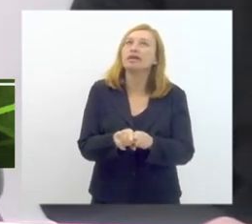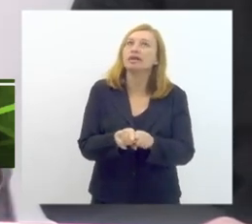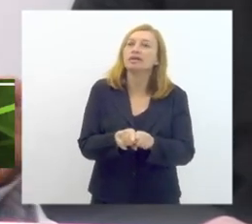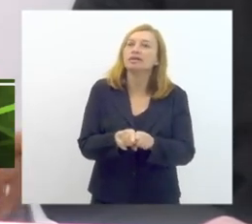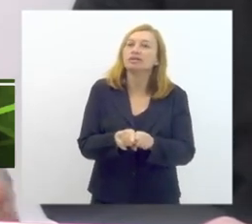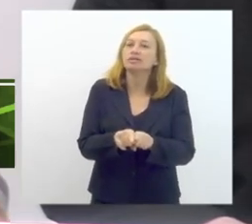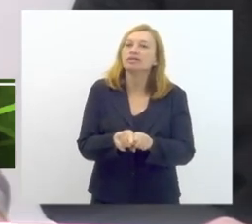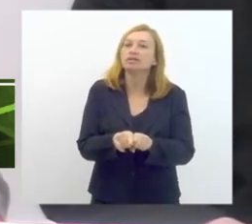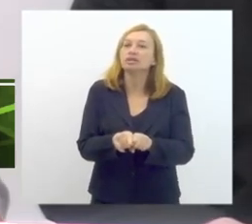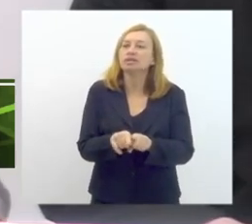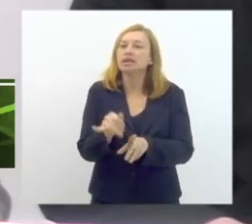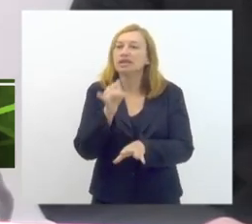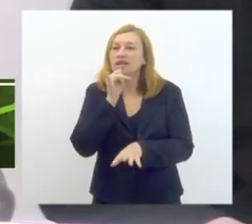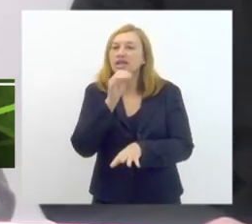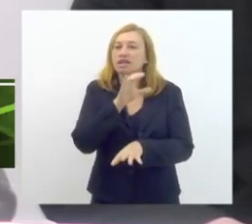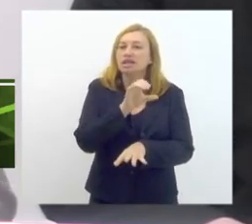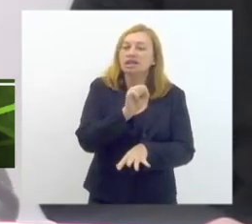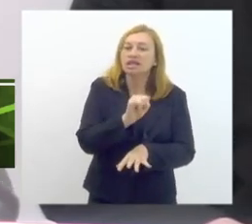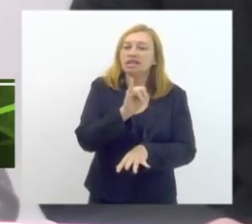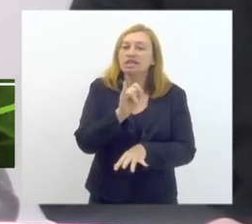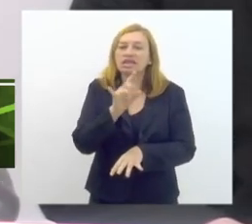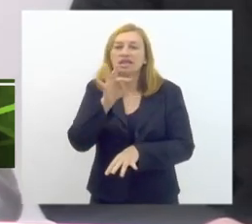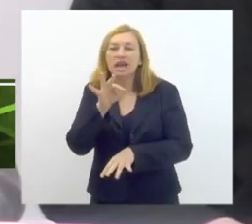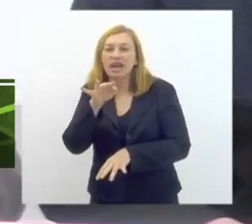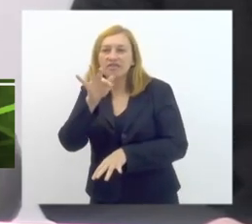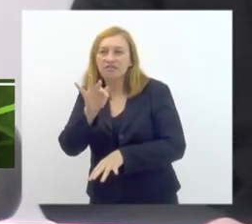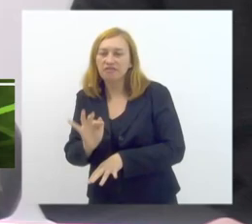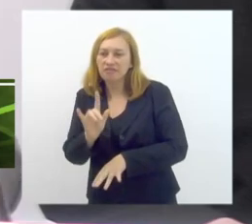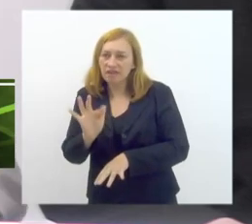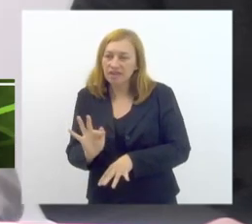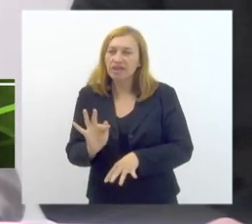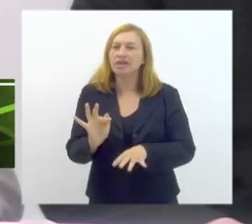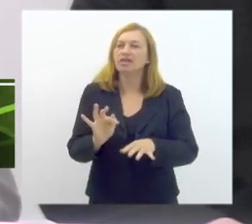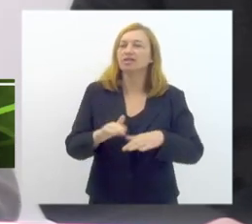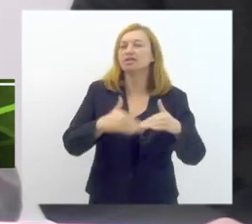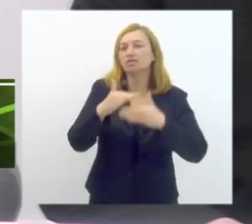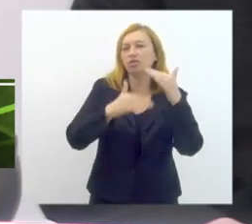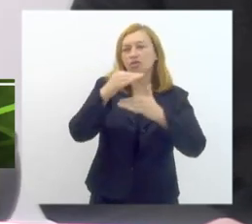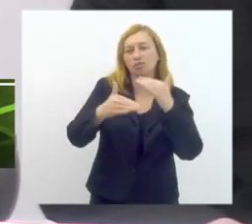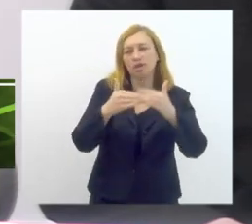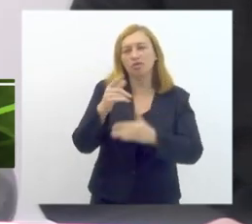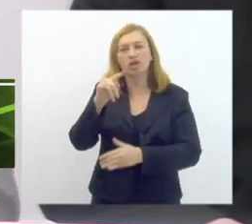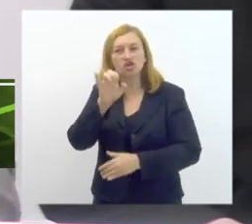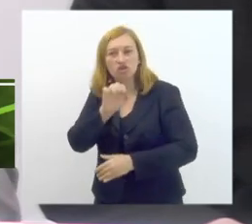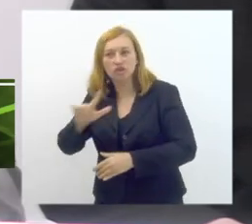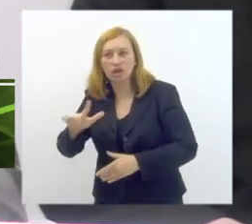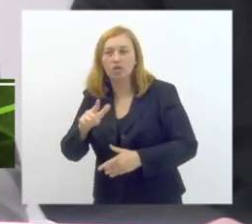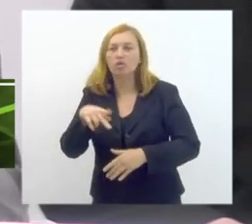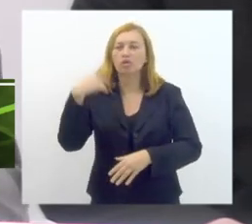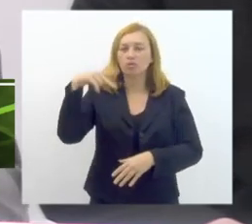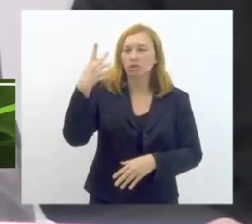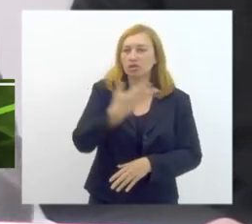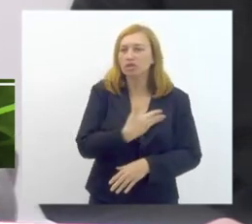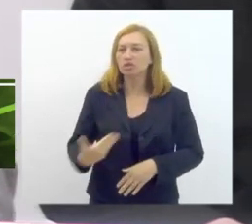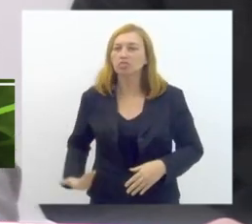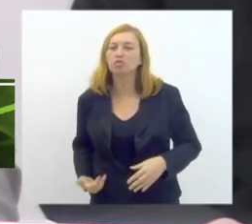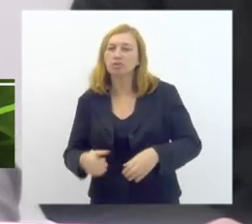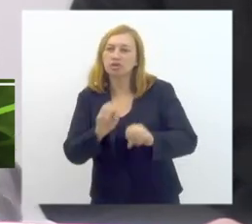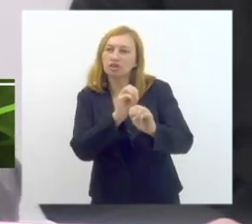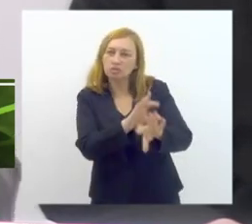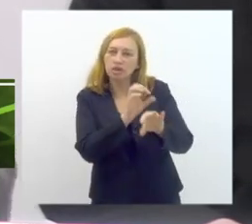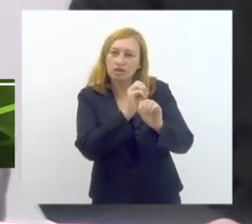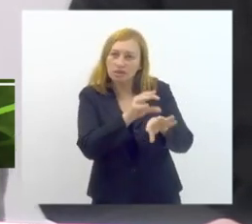a exemplo do SIDENF, consórcios de desenvolvimento regional, de políticas públicas de educação,